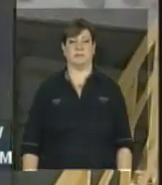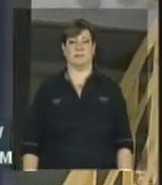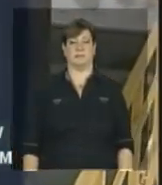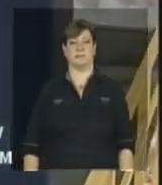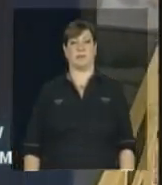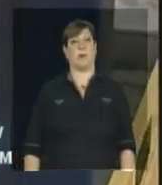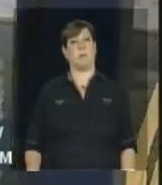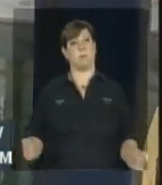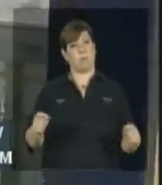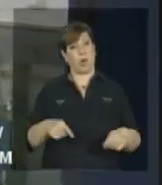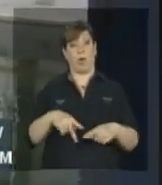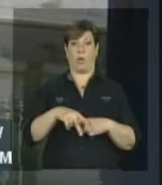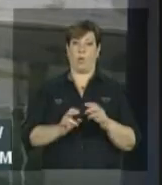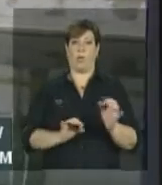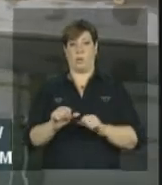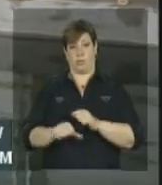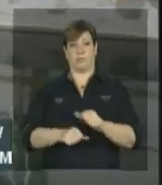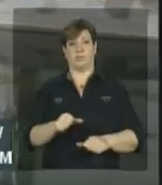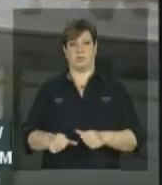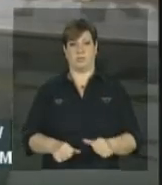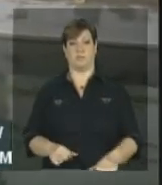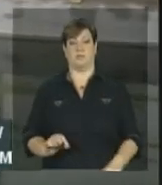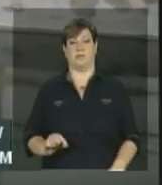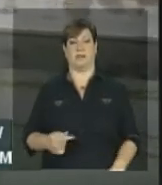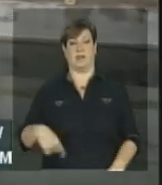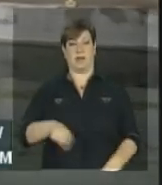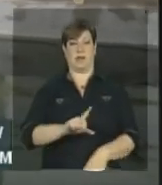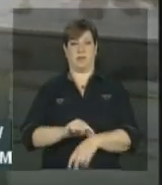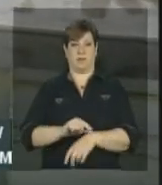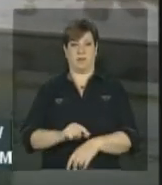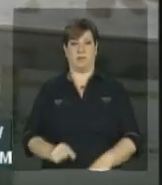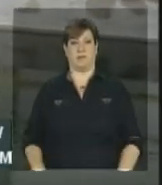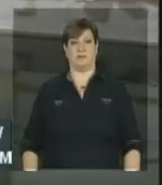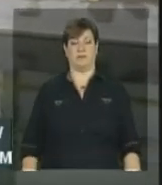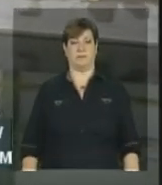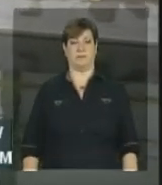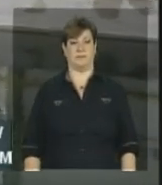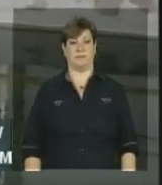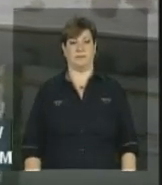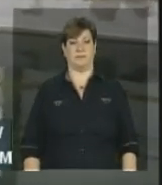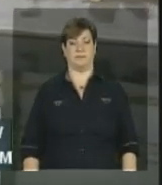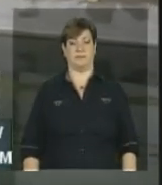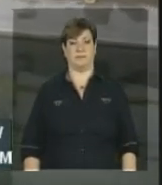Podendo sofrer alguns ajustes esses horários.